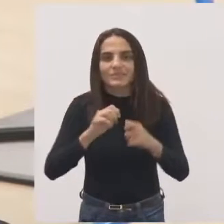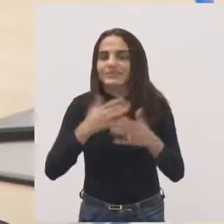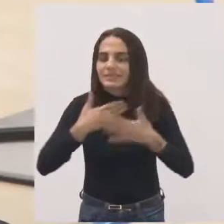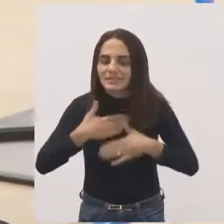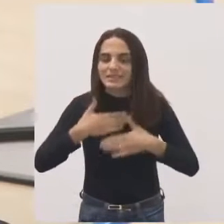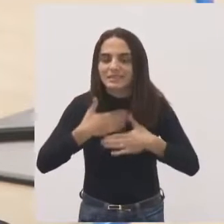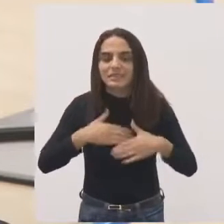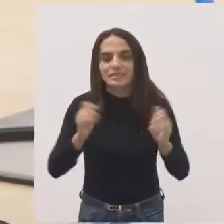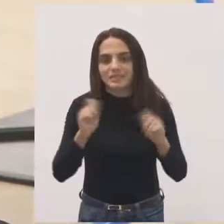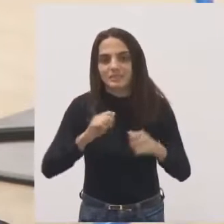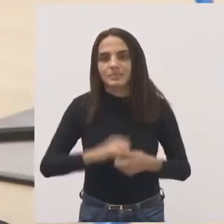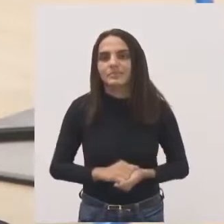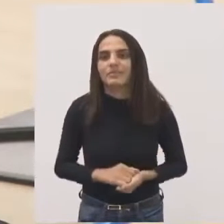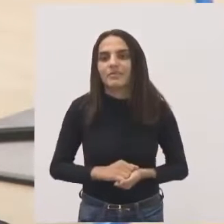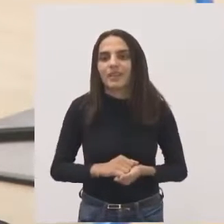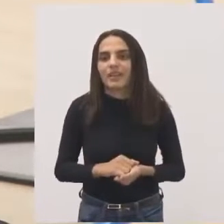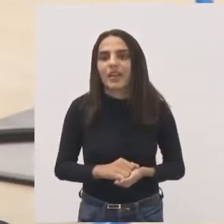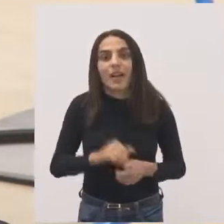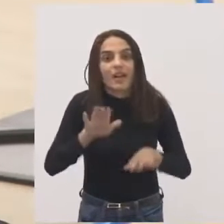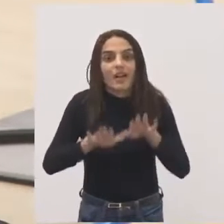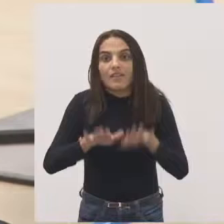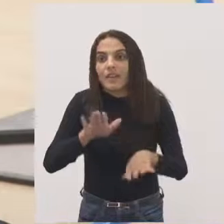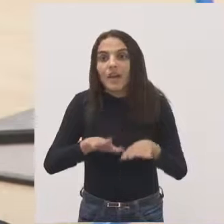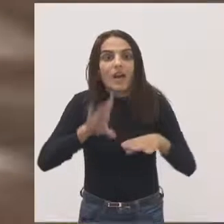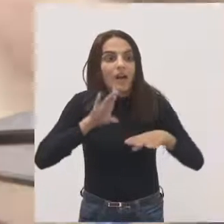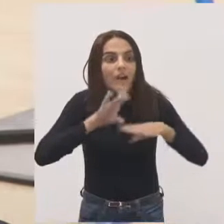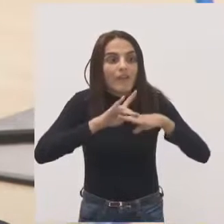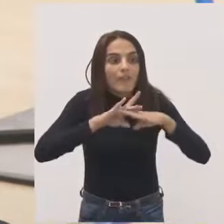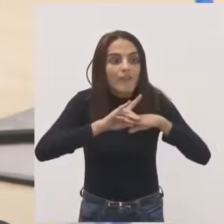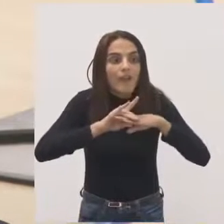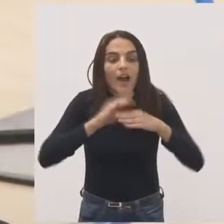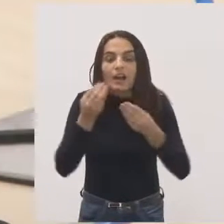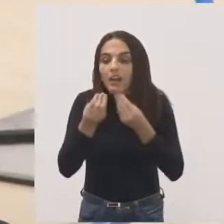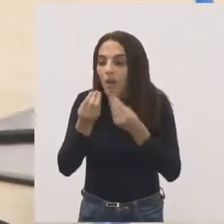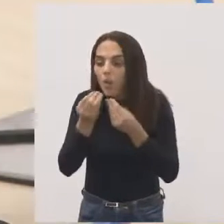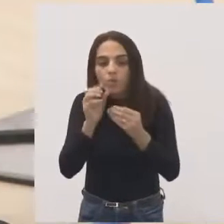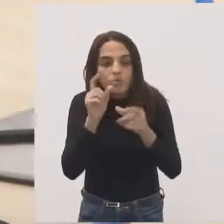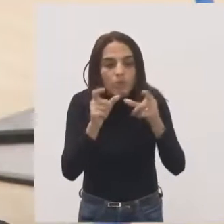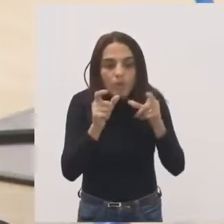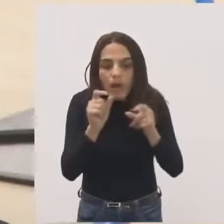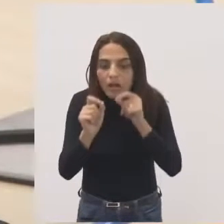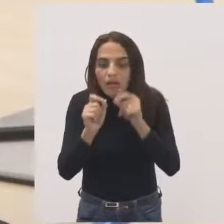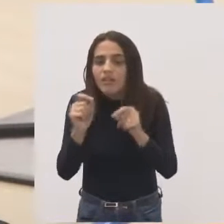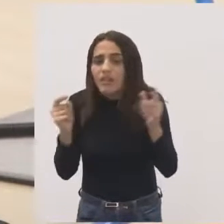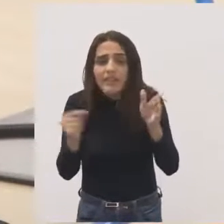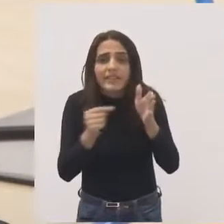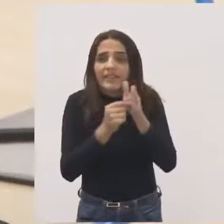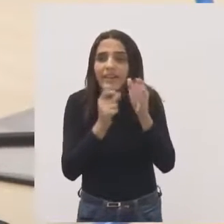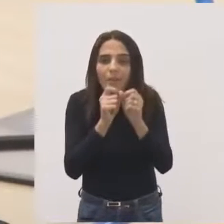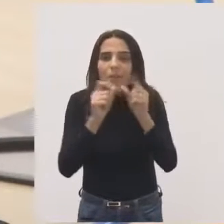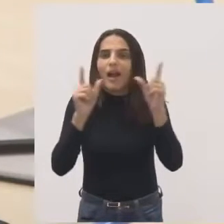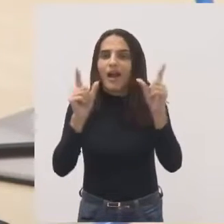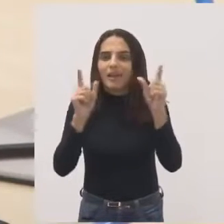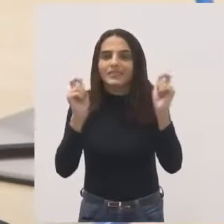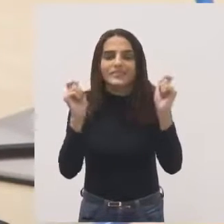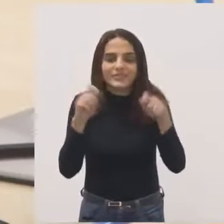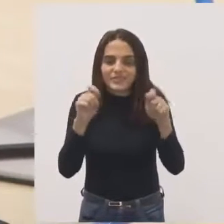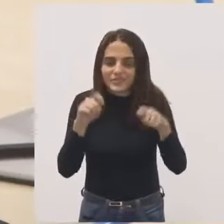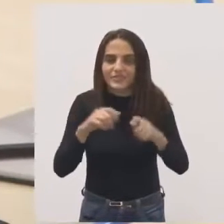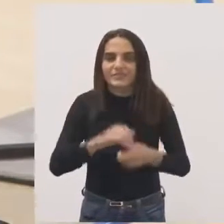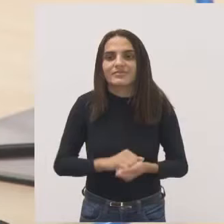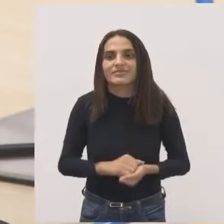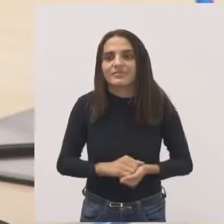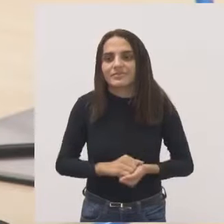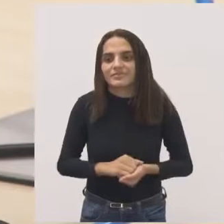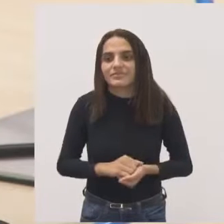tranquilo. Então às vezes a pessoa ficava, onde que está a minha rede? Onde que está o meu Wi-Fi? Você clica aqui na rede e já vai abrir aqui seu Wi-Fi, tá bom?